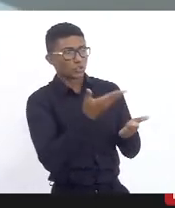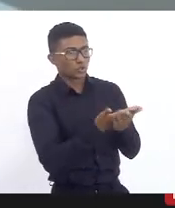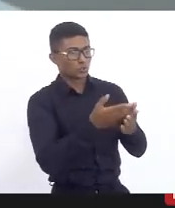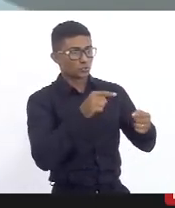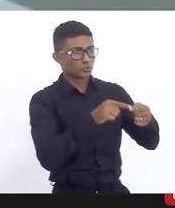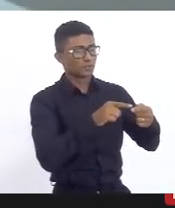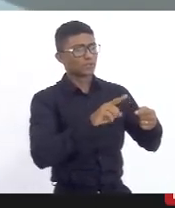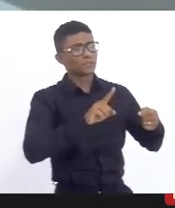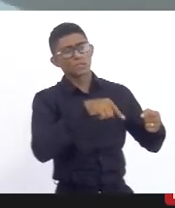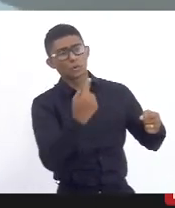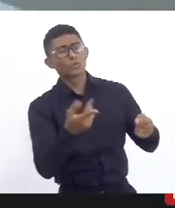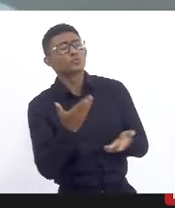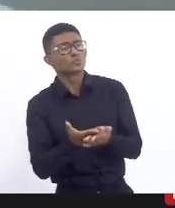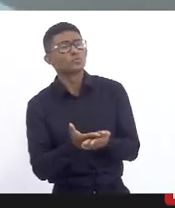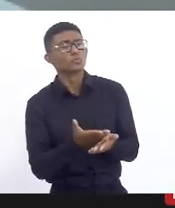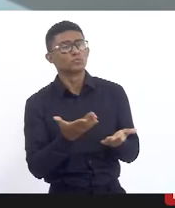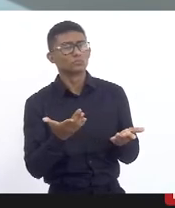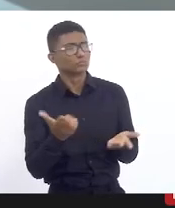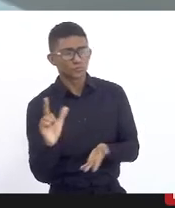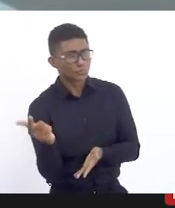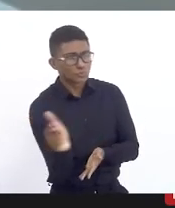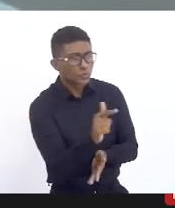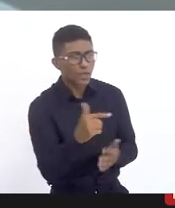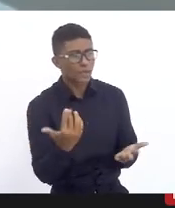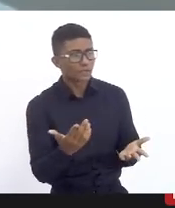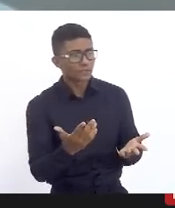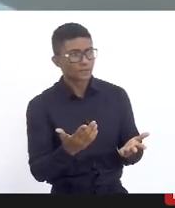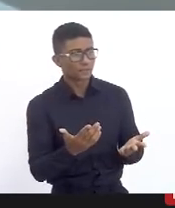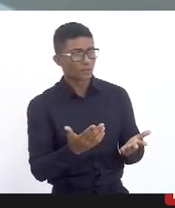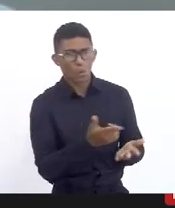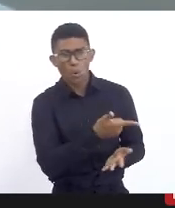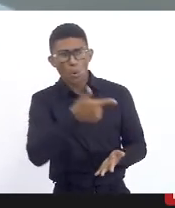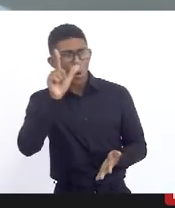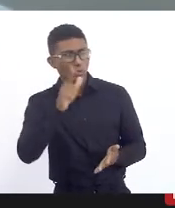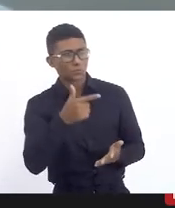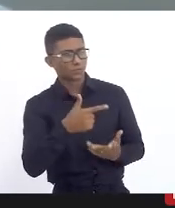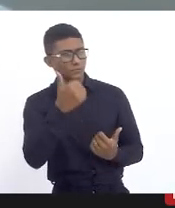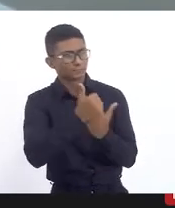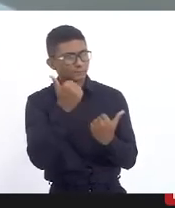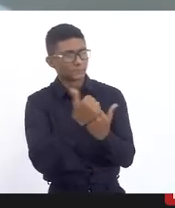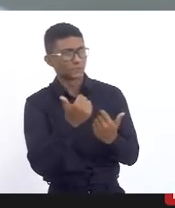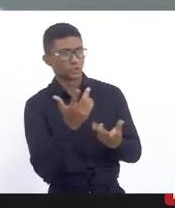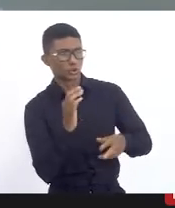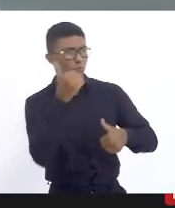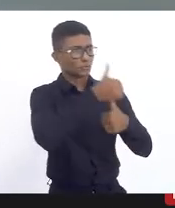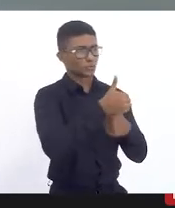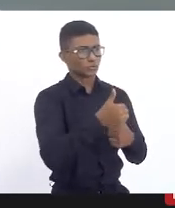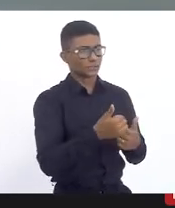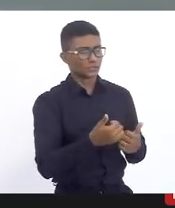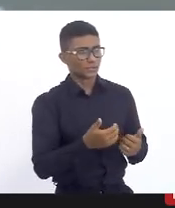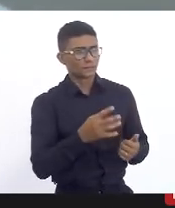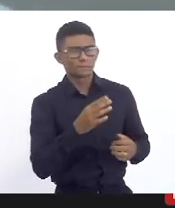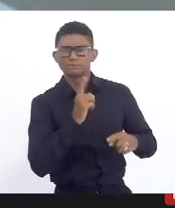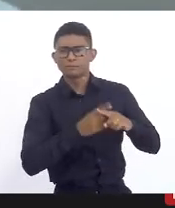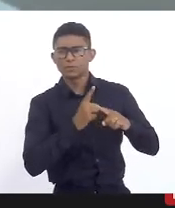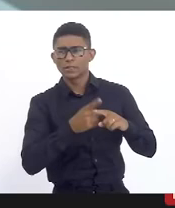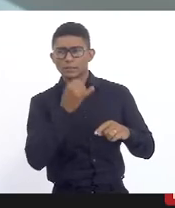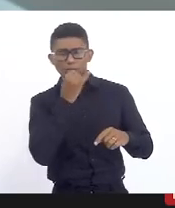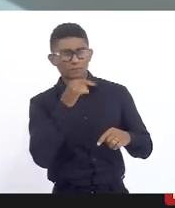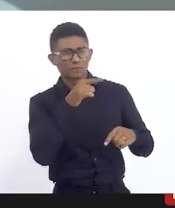mundo. E não é bem assim. Não existem outras alternativas, que eu acho que esse conceito de você tratar o rio para